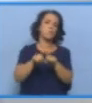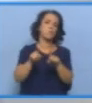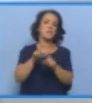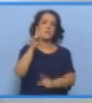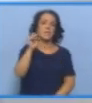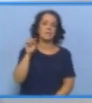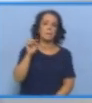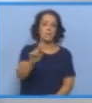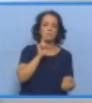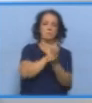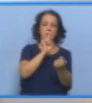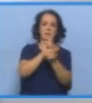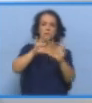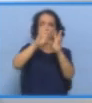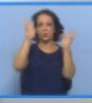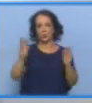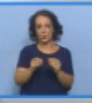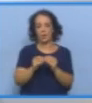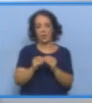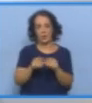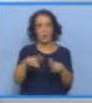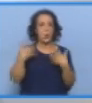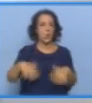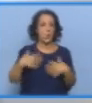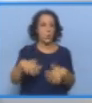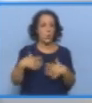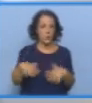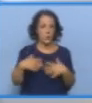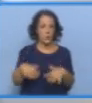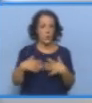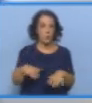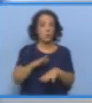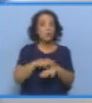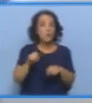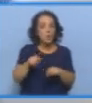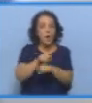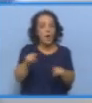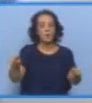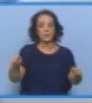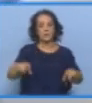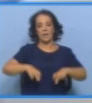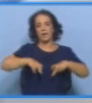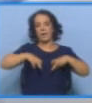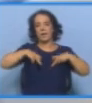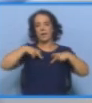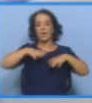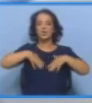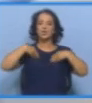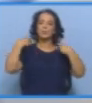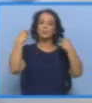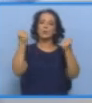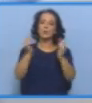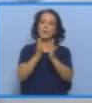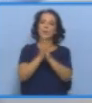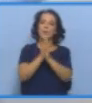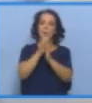6000 consultas. Portanto, é algo de facto extraordinário e que vem desta riqueza, que é o Espírito de Deus no coração das